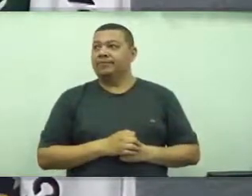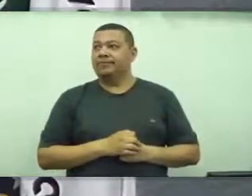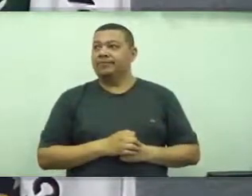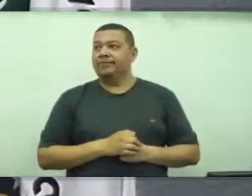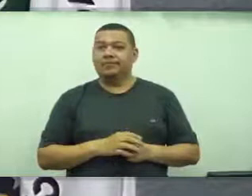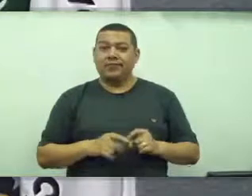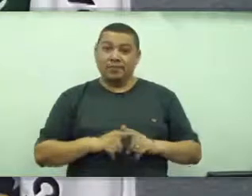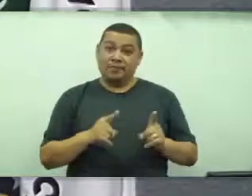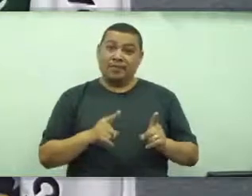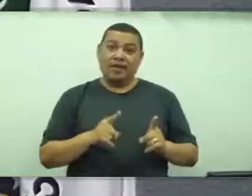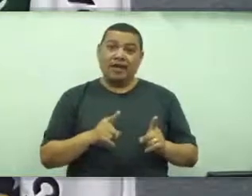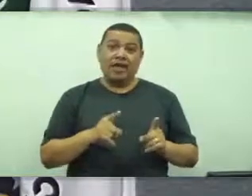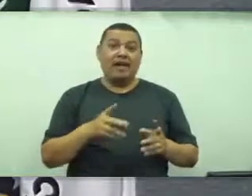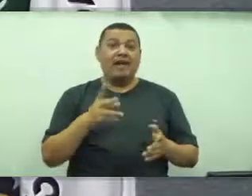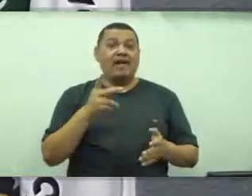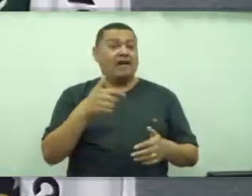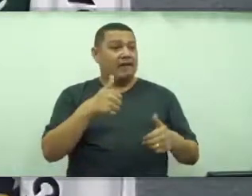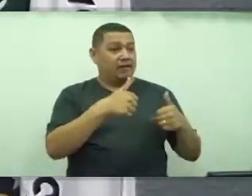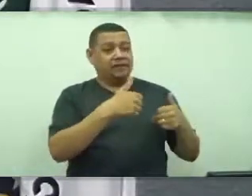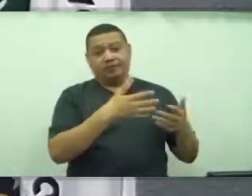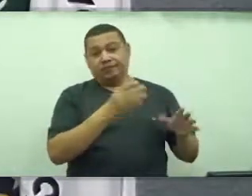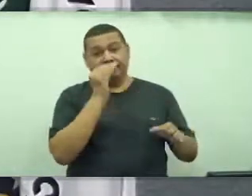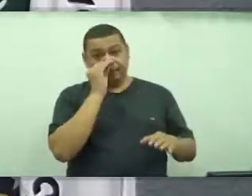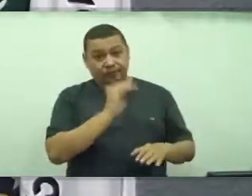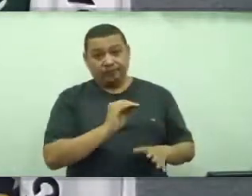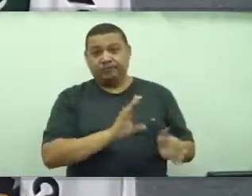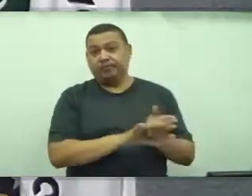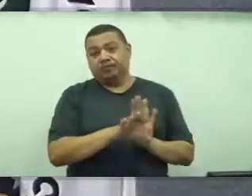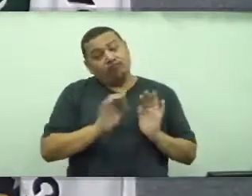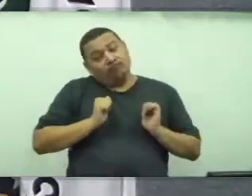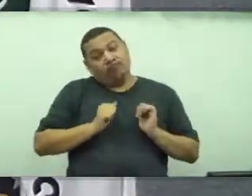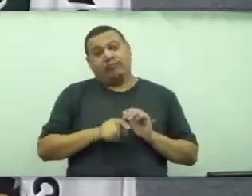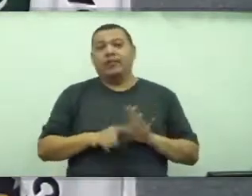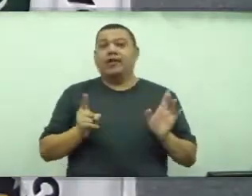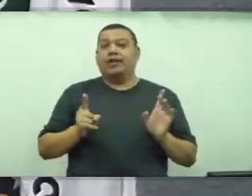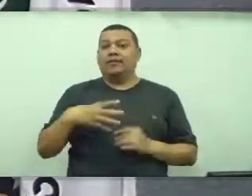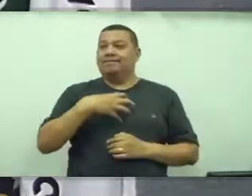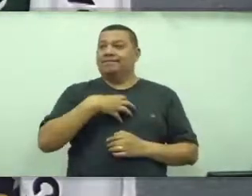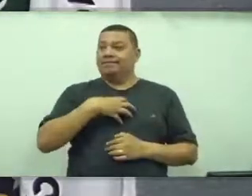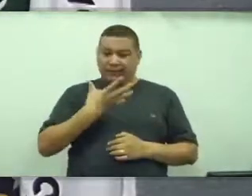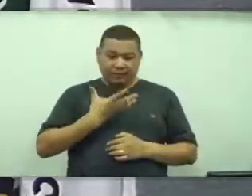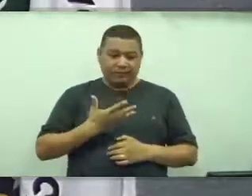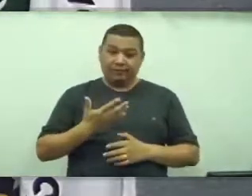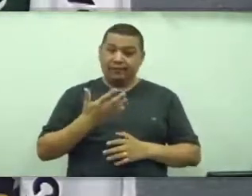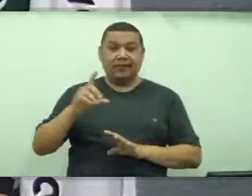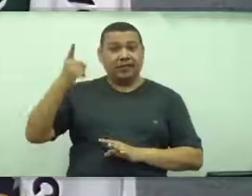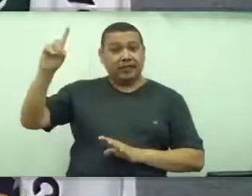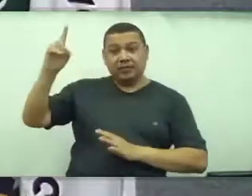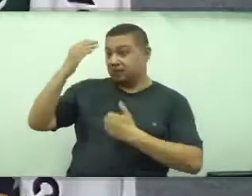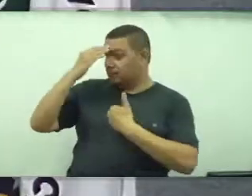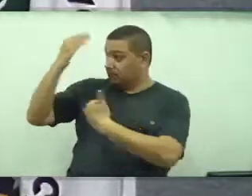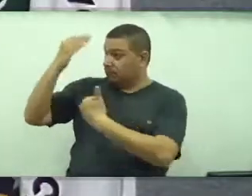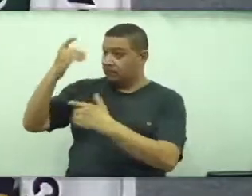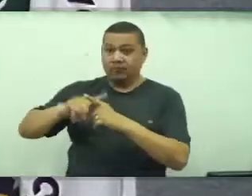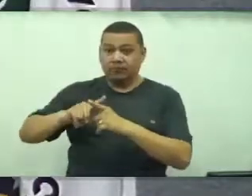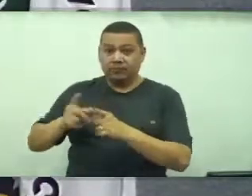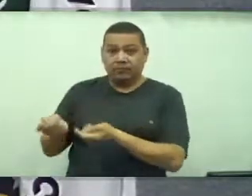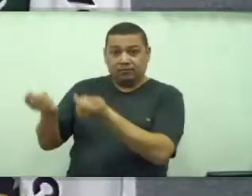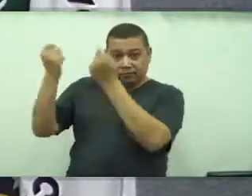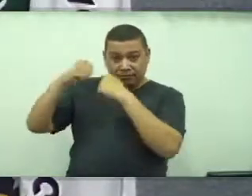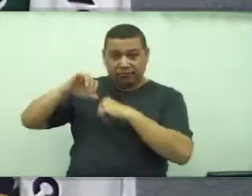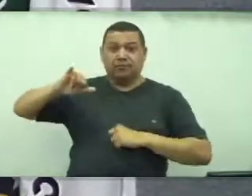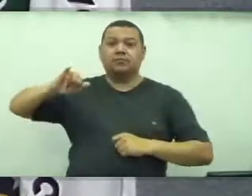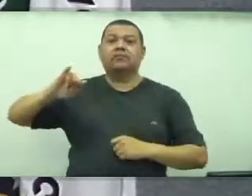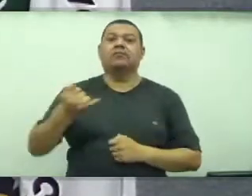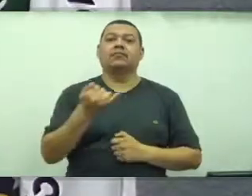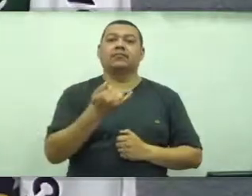limpa euro, né? É lamentável, mas gostaria aqui de agradecer a Deus pela oportunidade